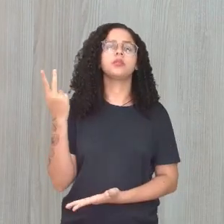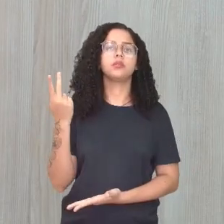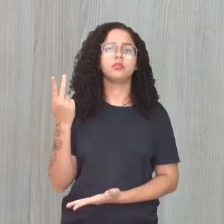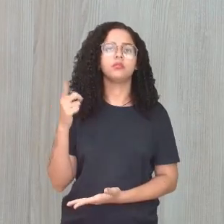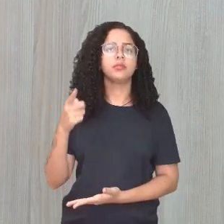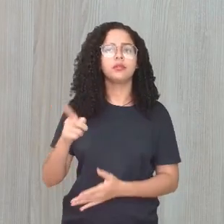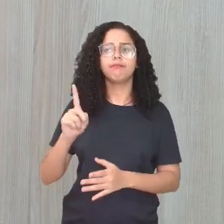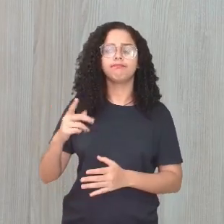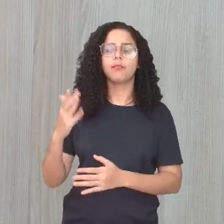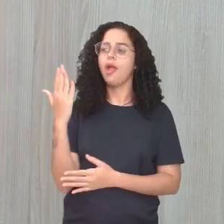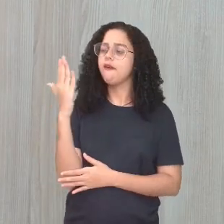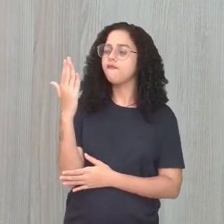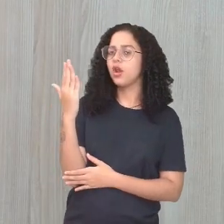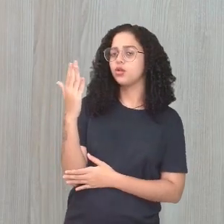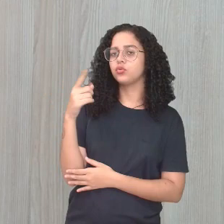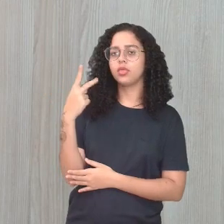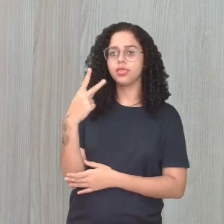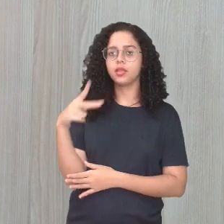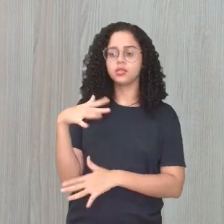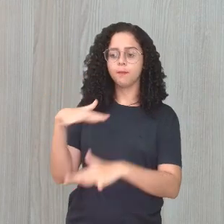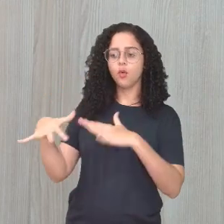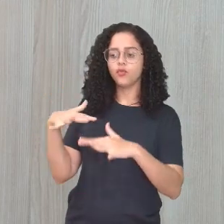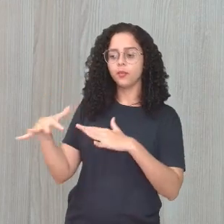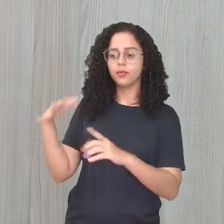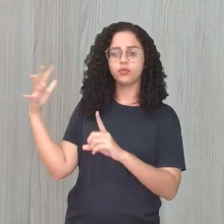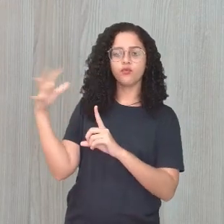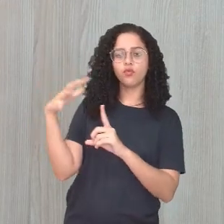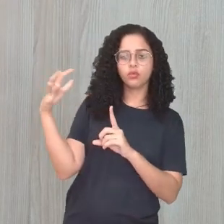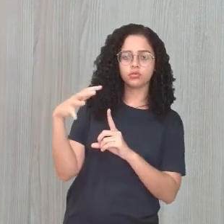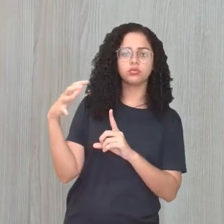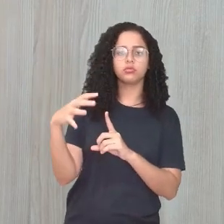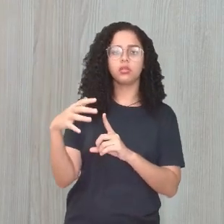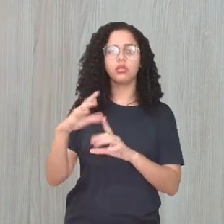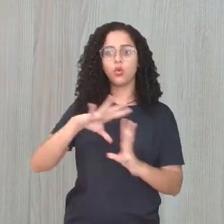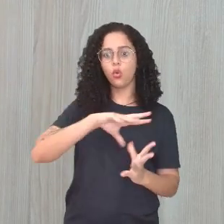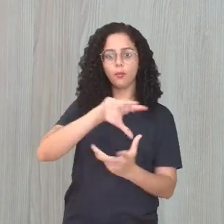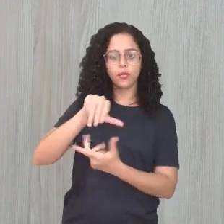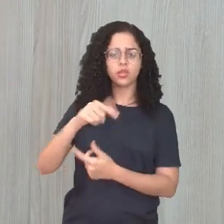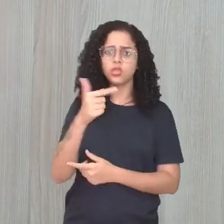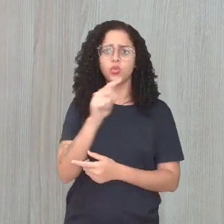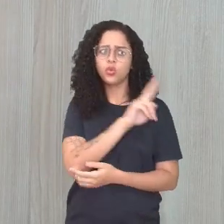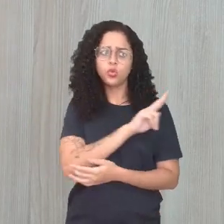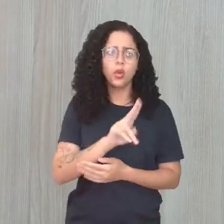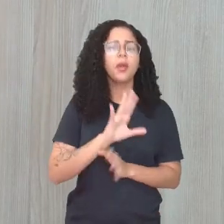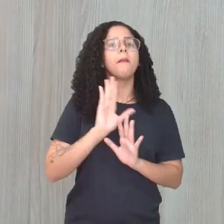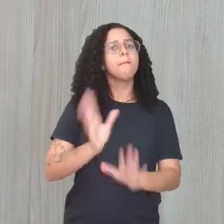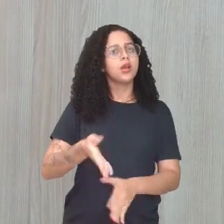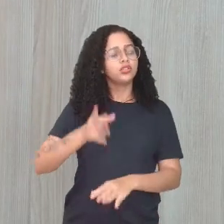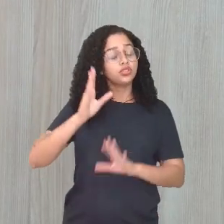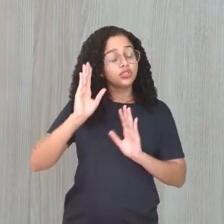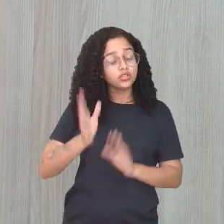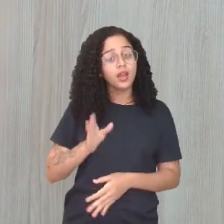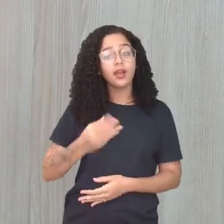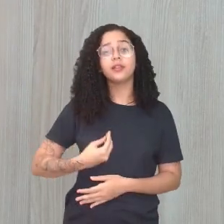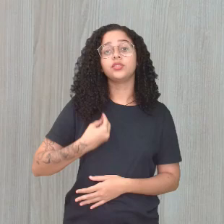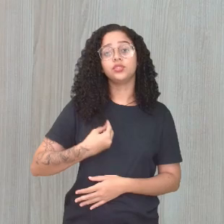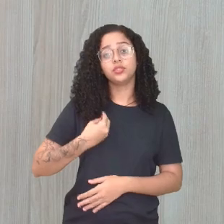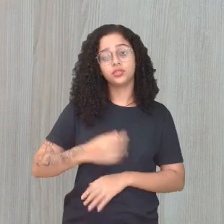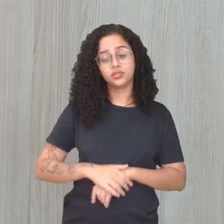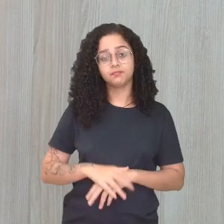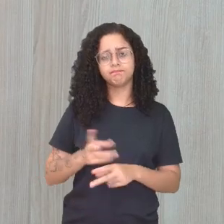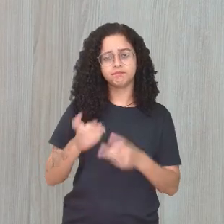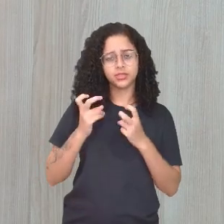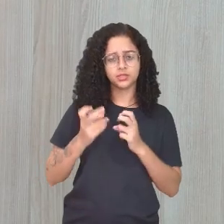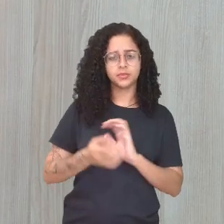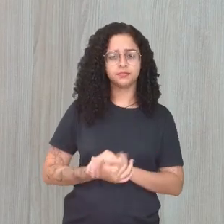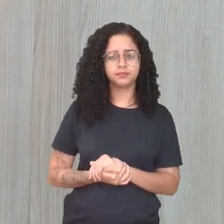um reflexo, né, desse movimento de globalização, que nem tinha esse nome ainda, mas já existia,